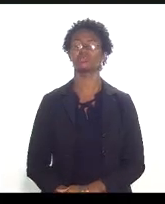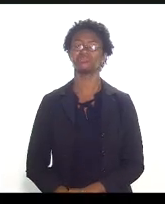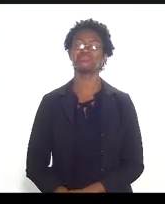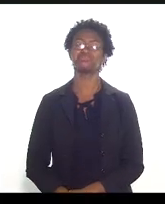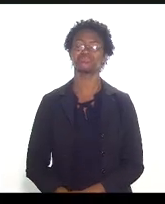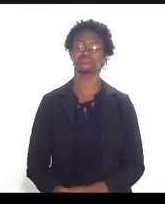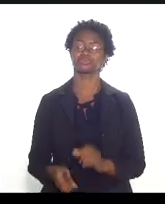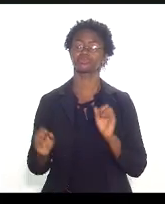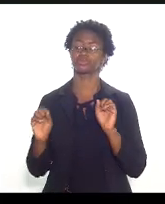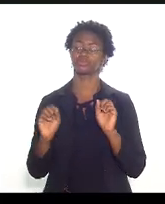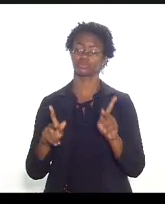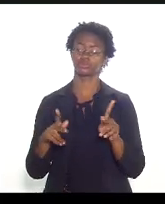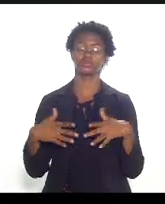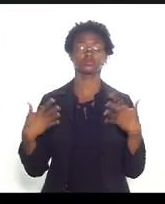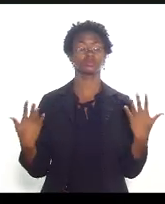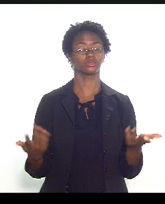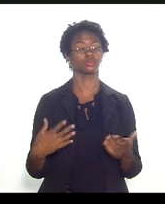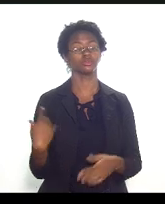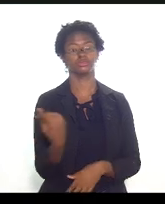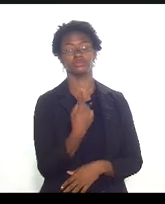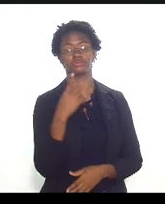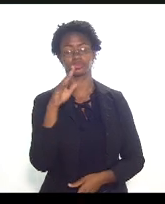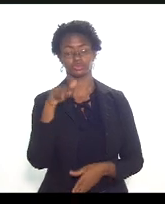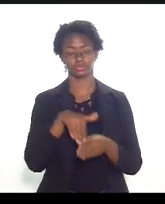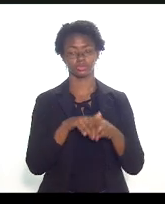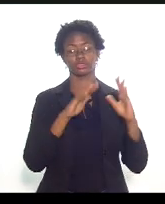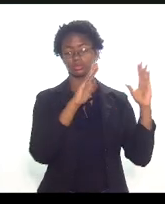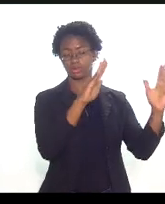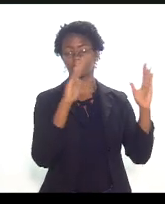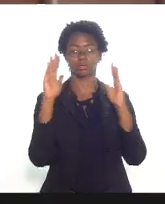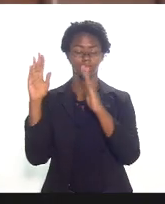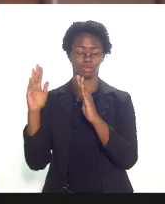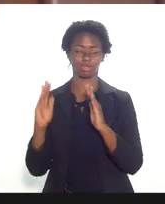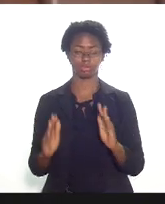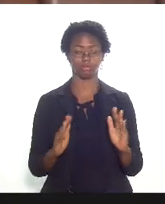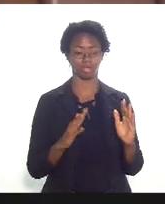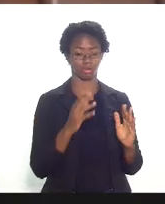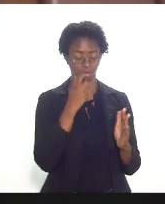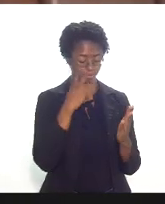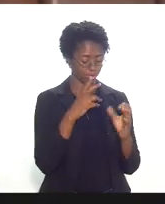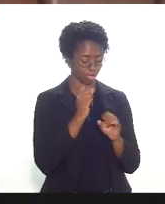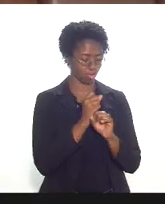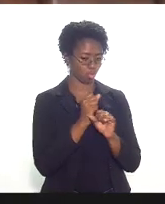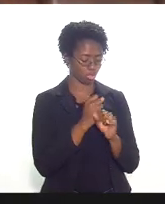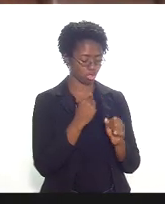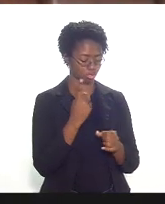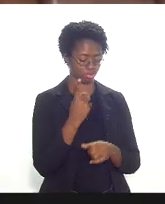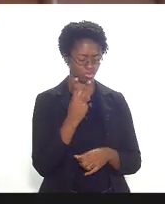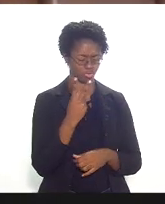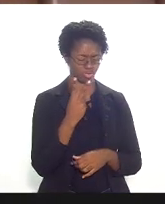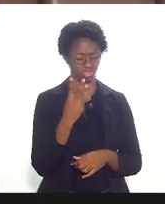Então, votaremos em bloco. Deixa eu só ver quantas são aqui. São